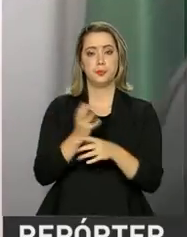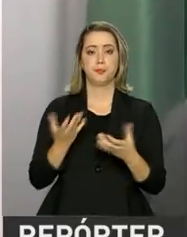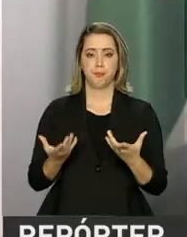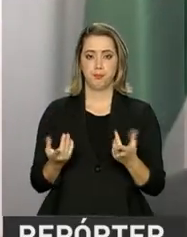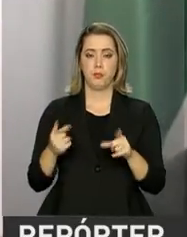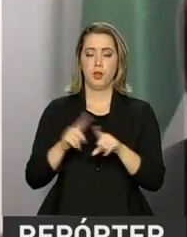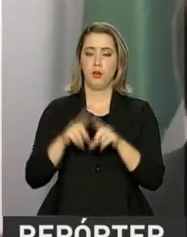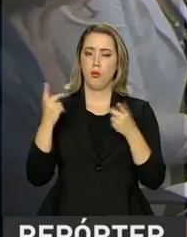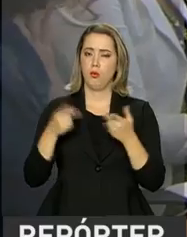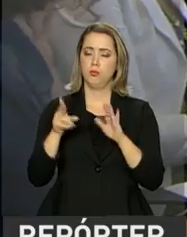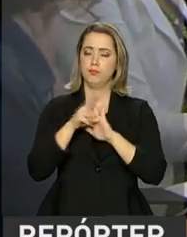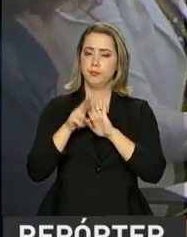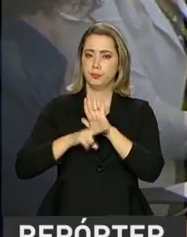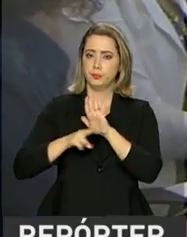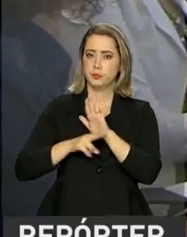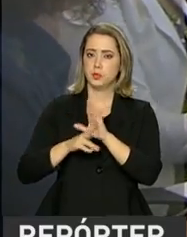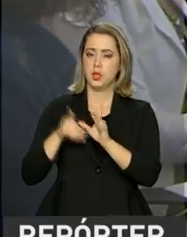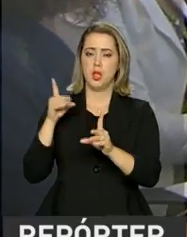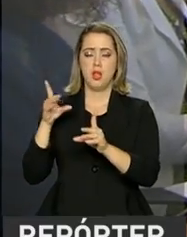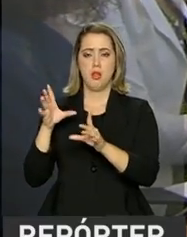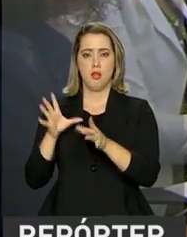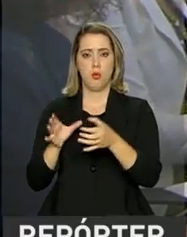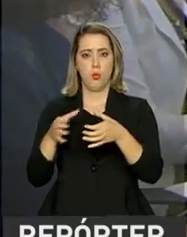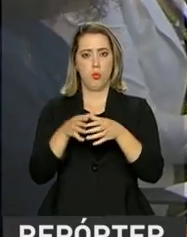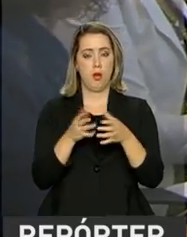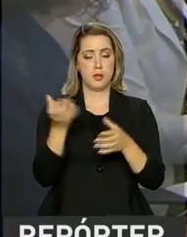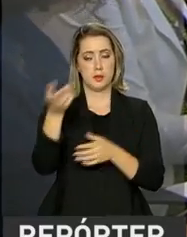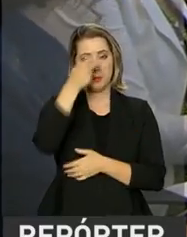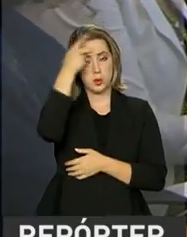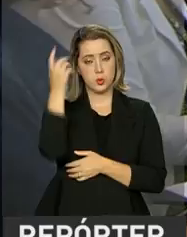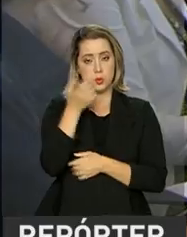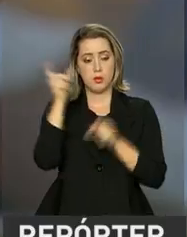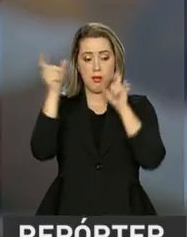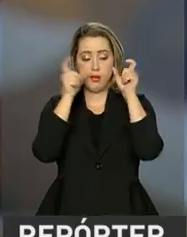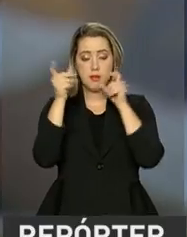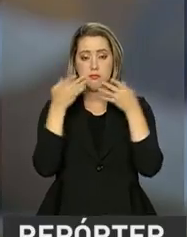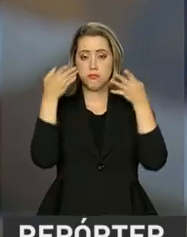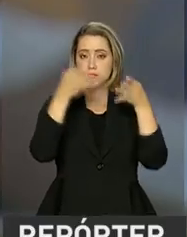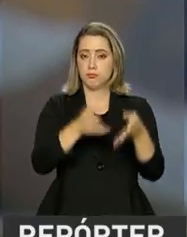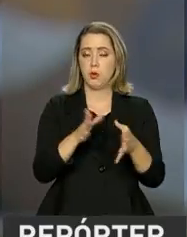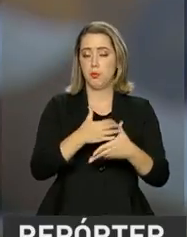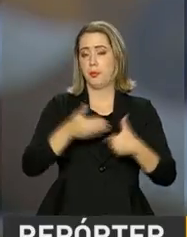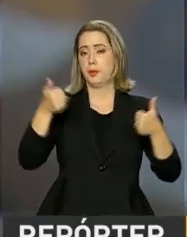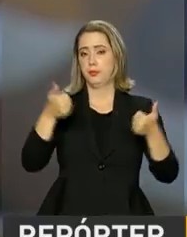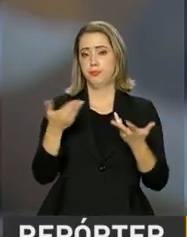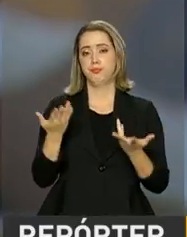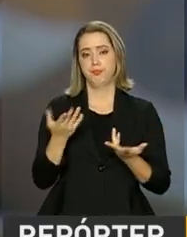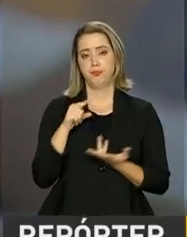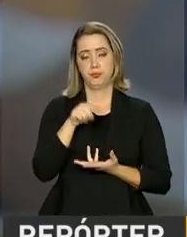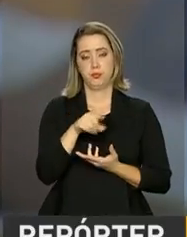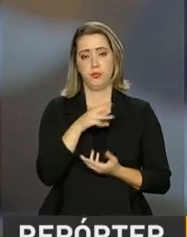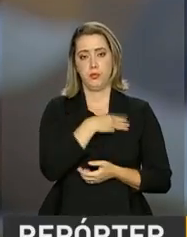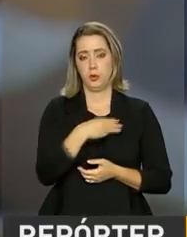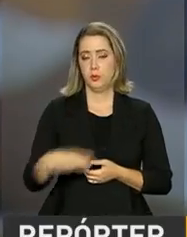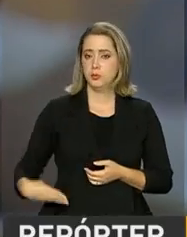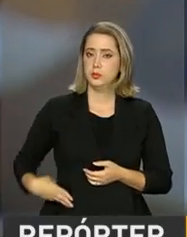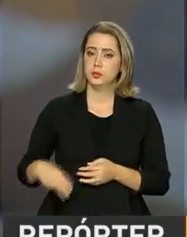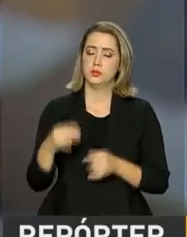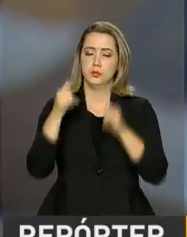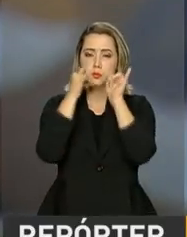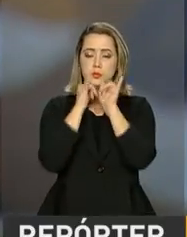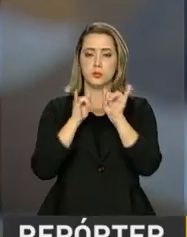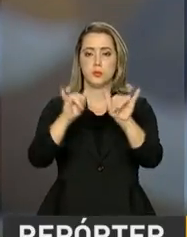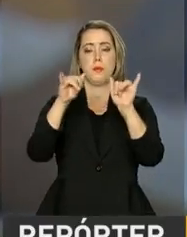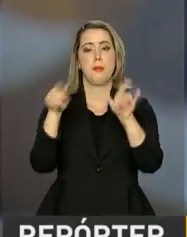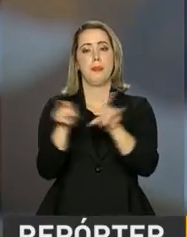governo a medida tornou as disputas pela exploração mais competitivas segundo o ministro de minas e energia fernando coelho filho